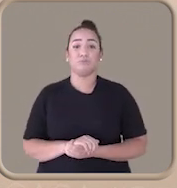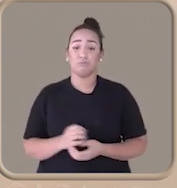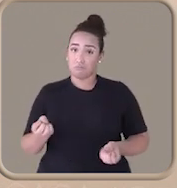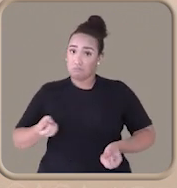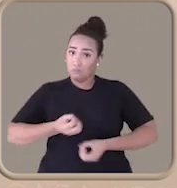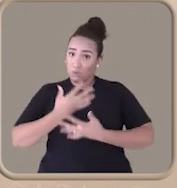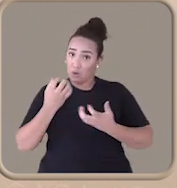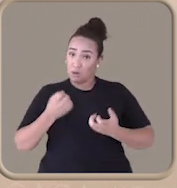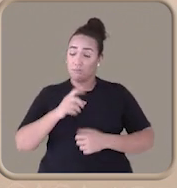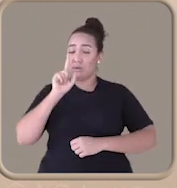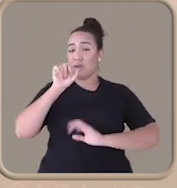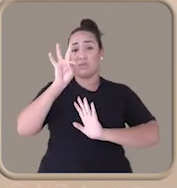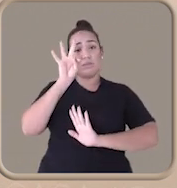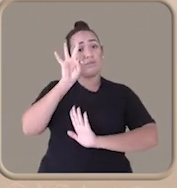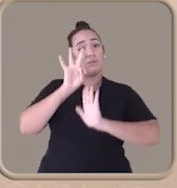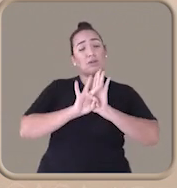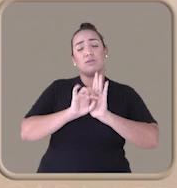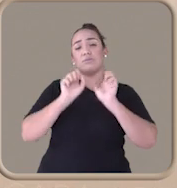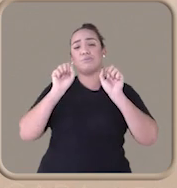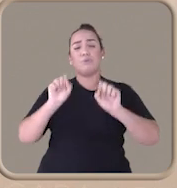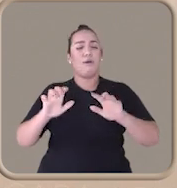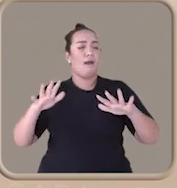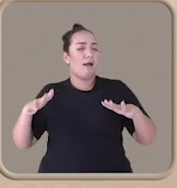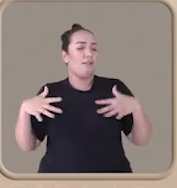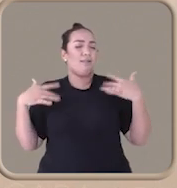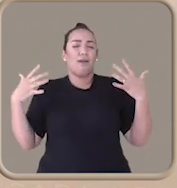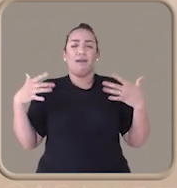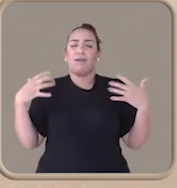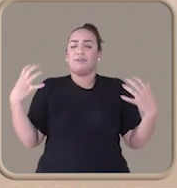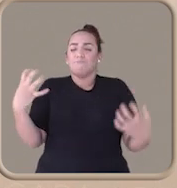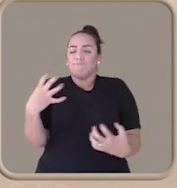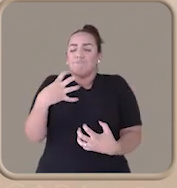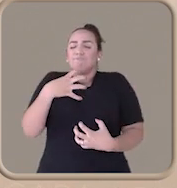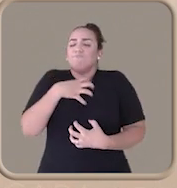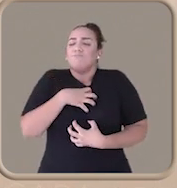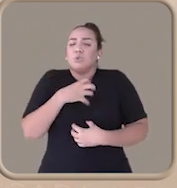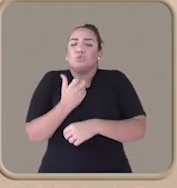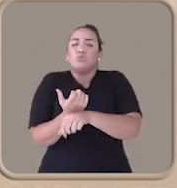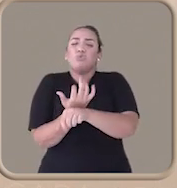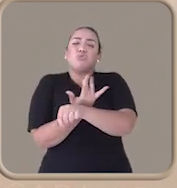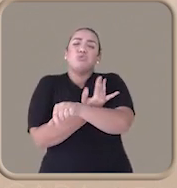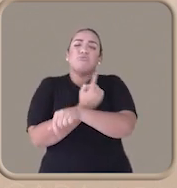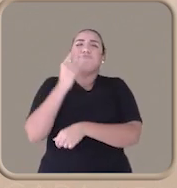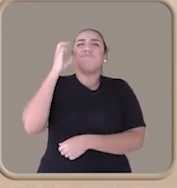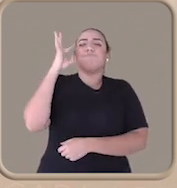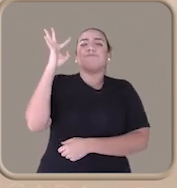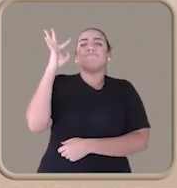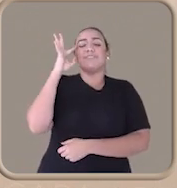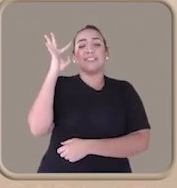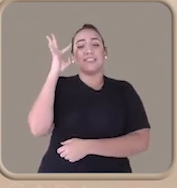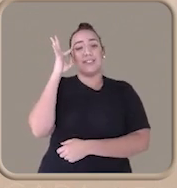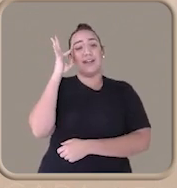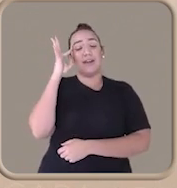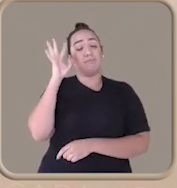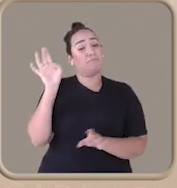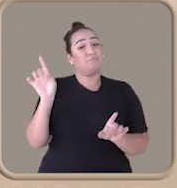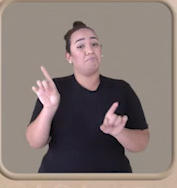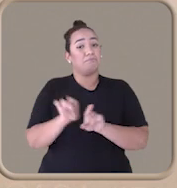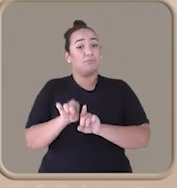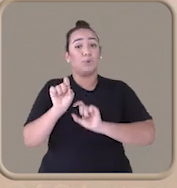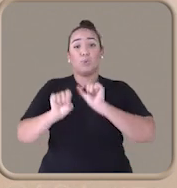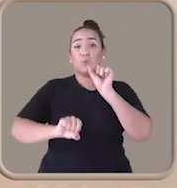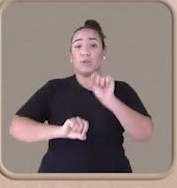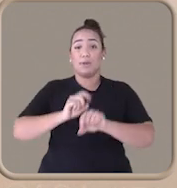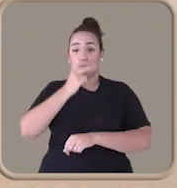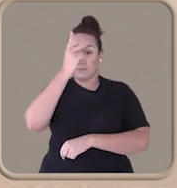poemas são textos feitos para divertir, emocionar, fazer, pensar, rir, ou seja, para